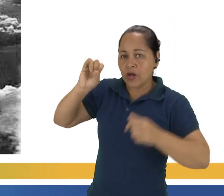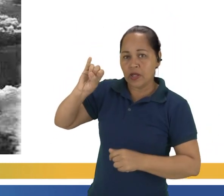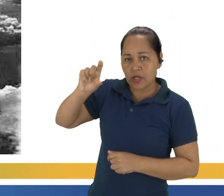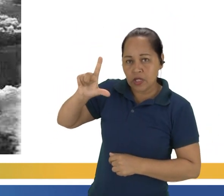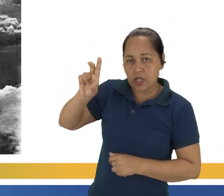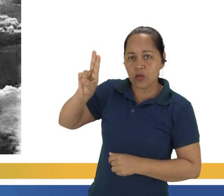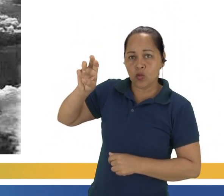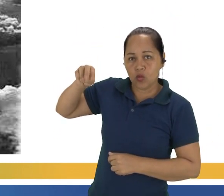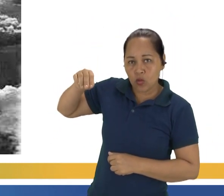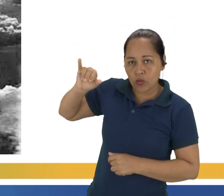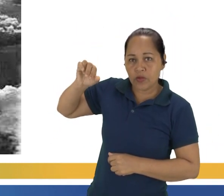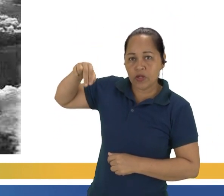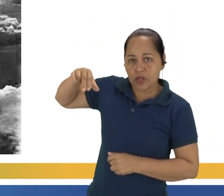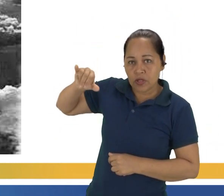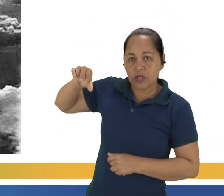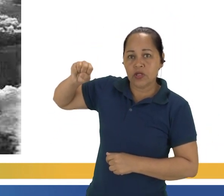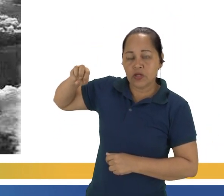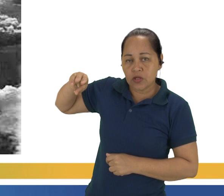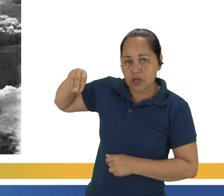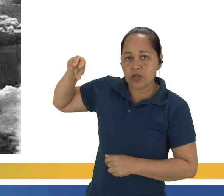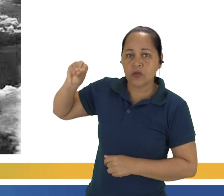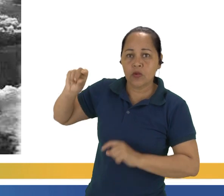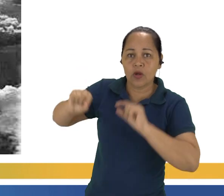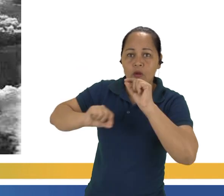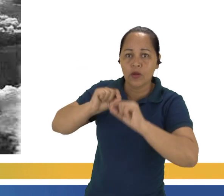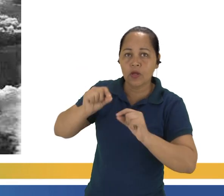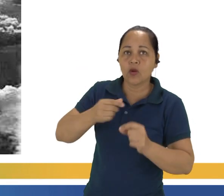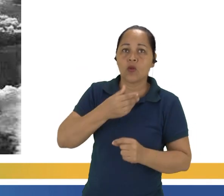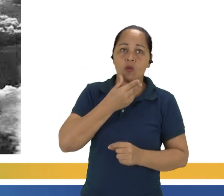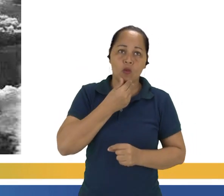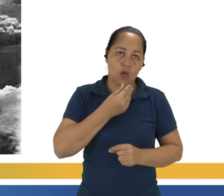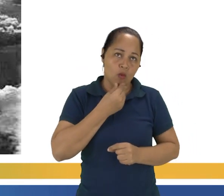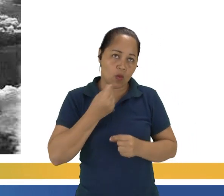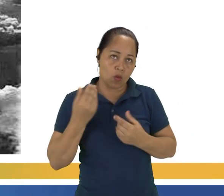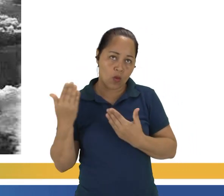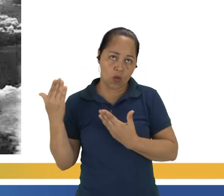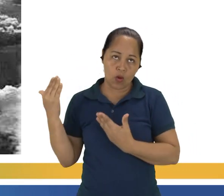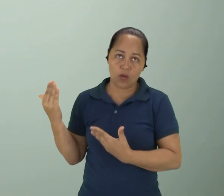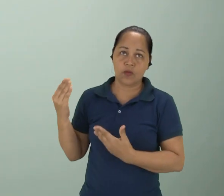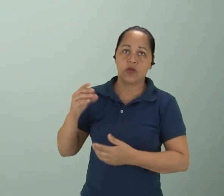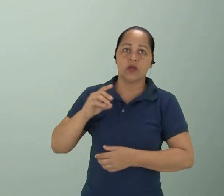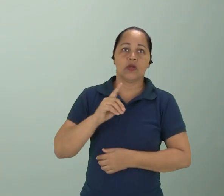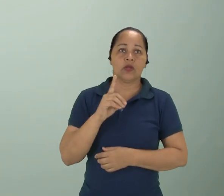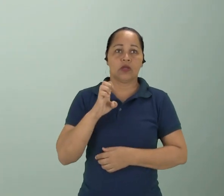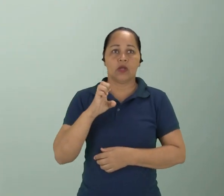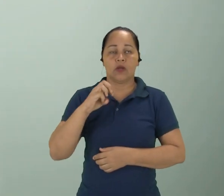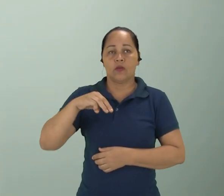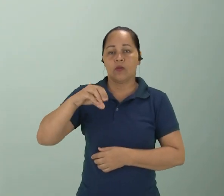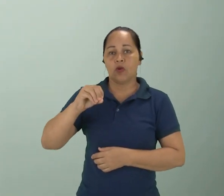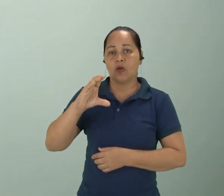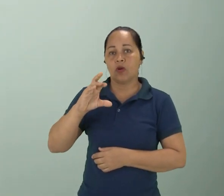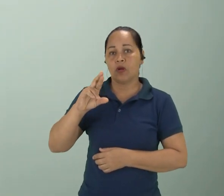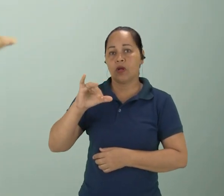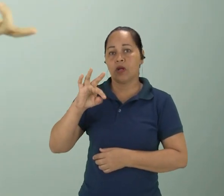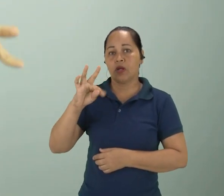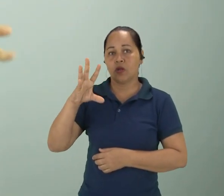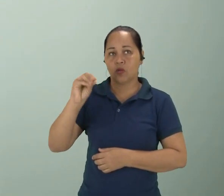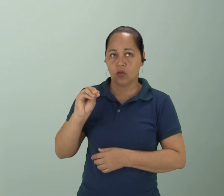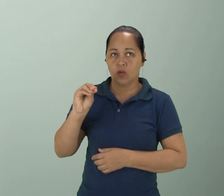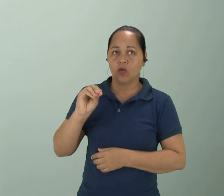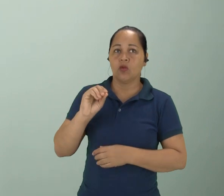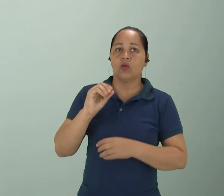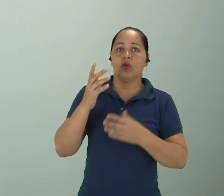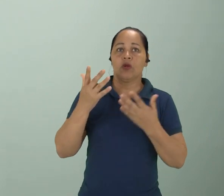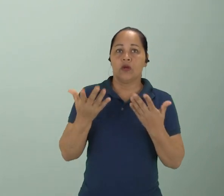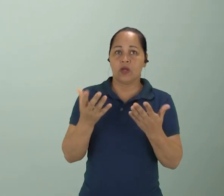vejam nessa imagem acima e o crito um filósofo pré-socrático buscando o princípio qual é o princípio que deu